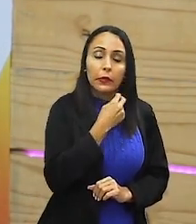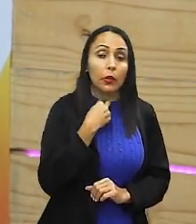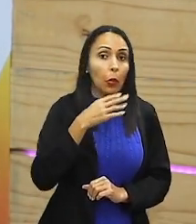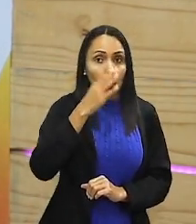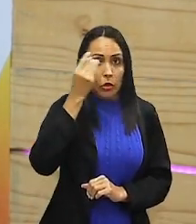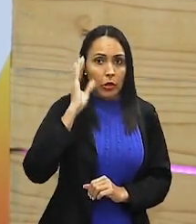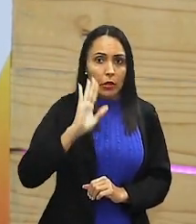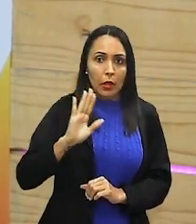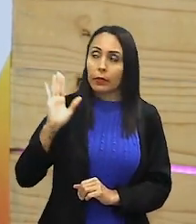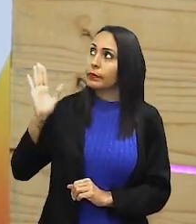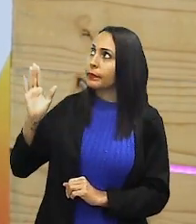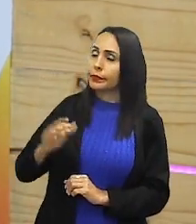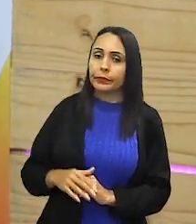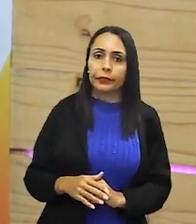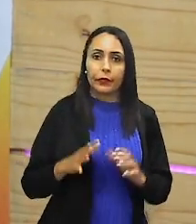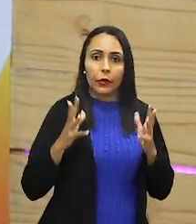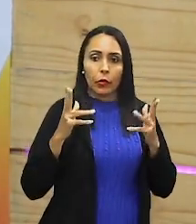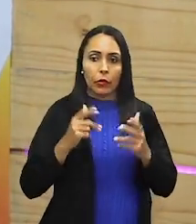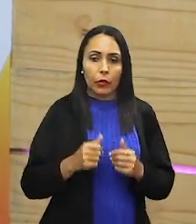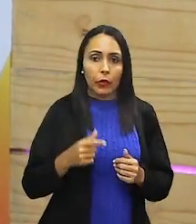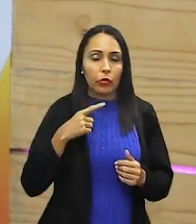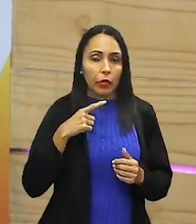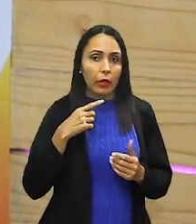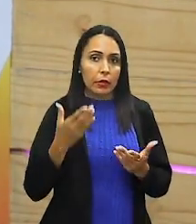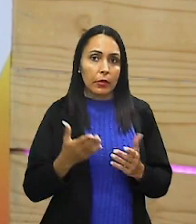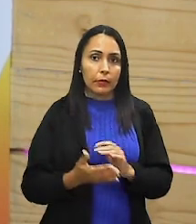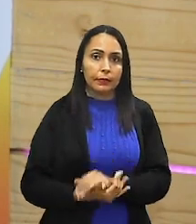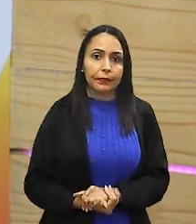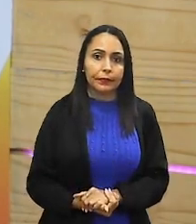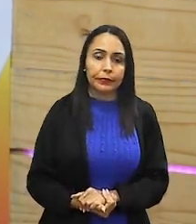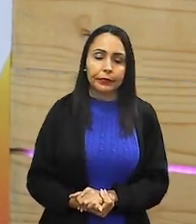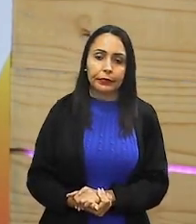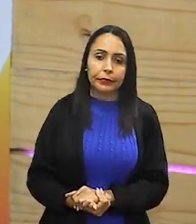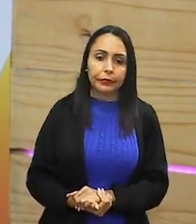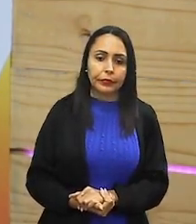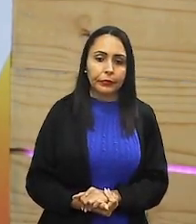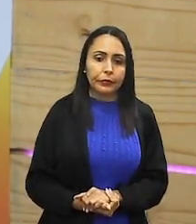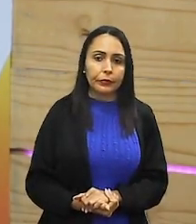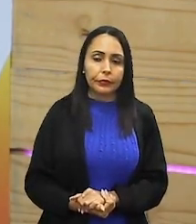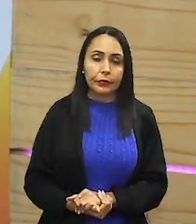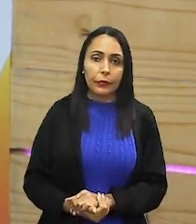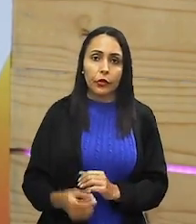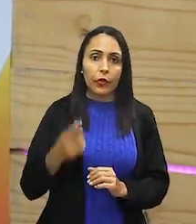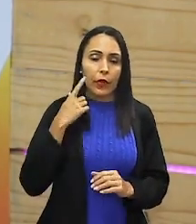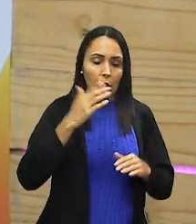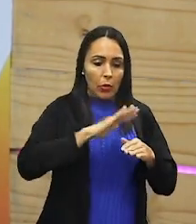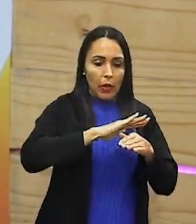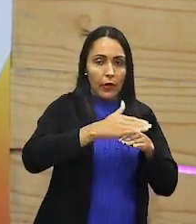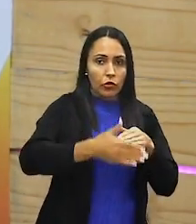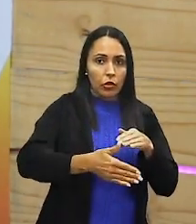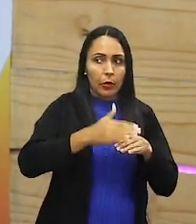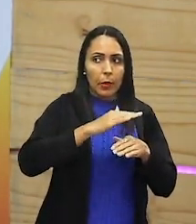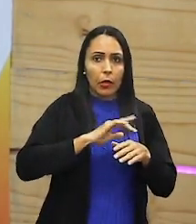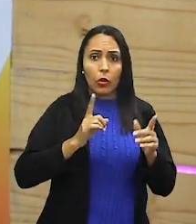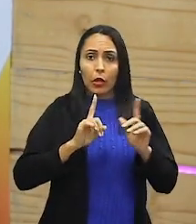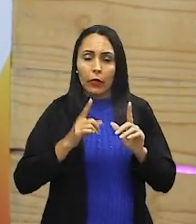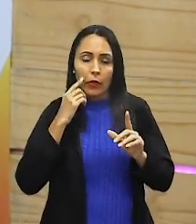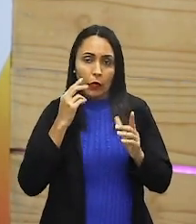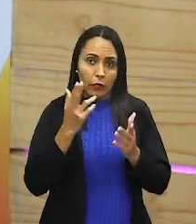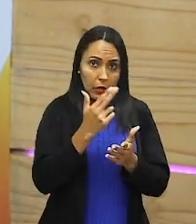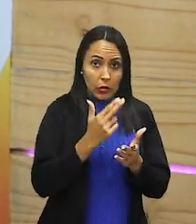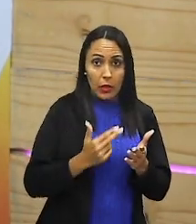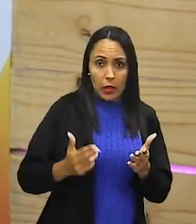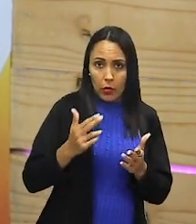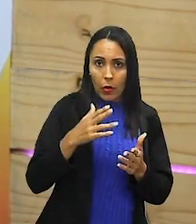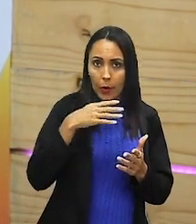olha, todo vírus tem isso, todo. Agora sim, todo vírus só vai ter um revestimento? Não. Eu vou fazer um desenho rápido aqui,